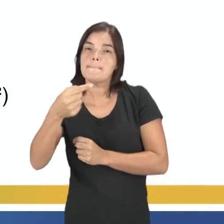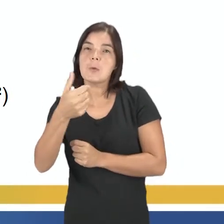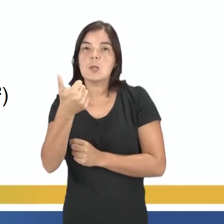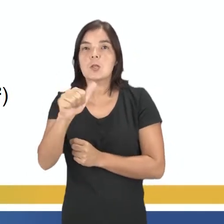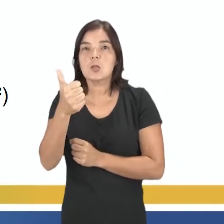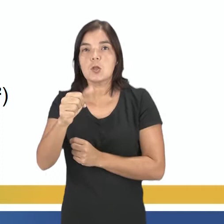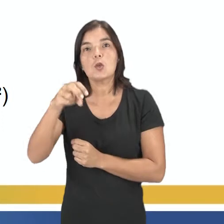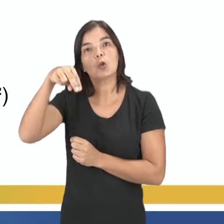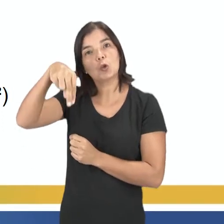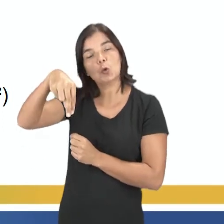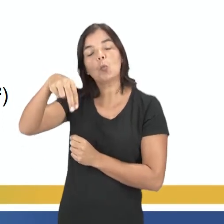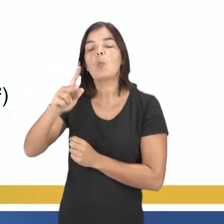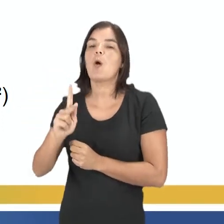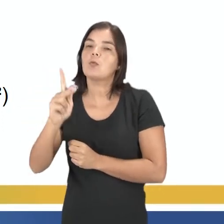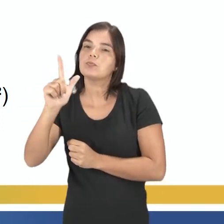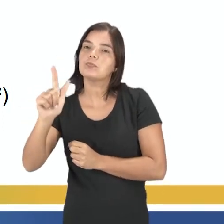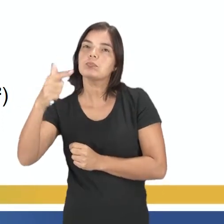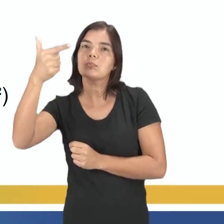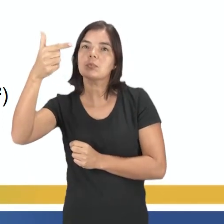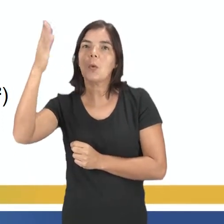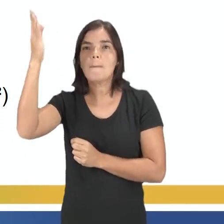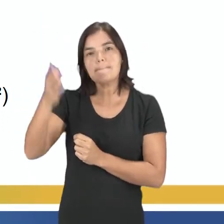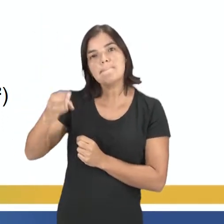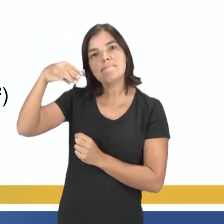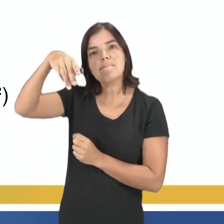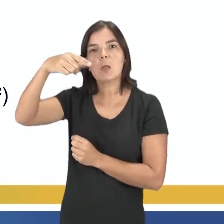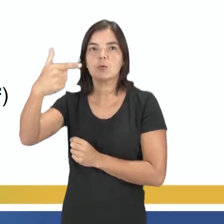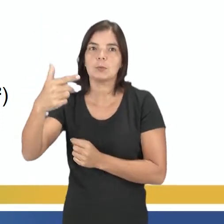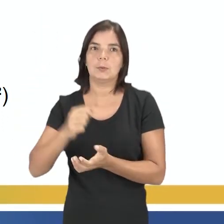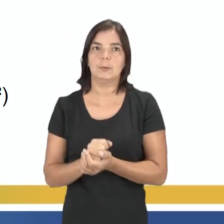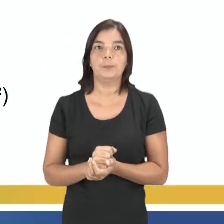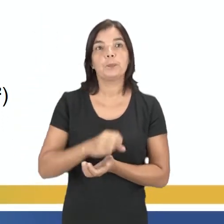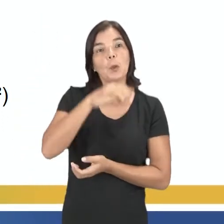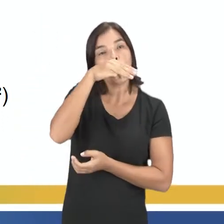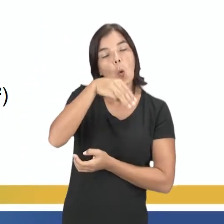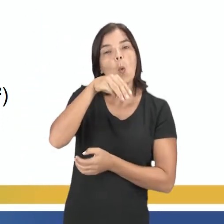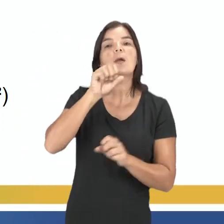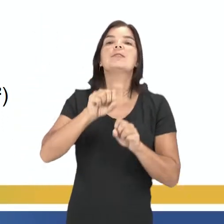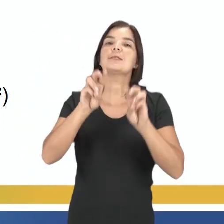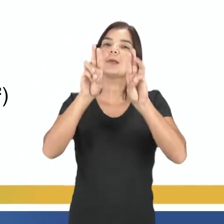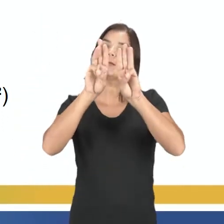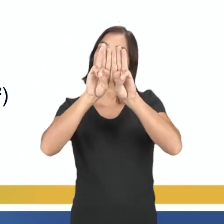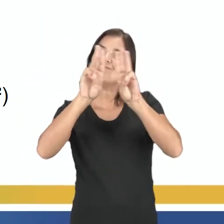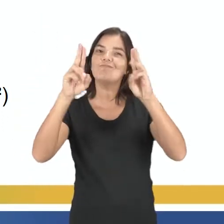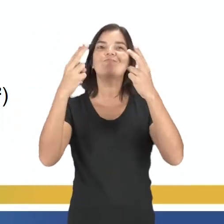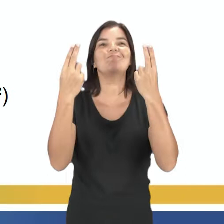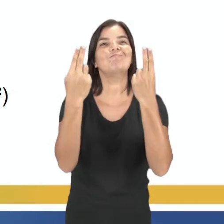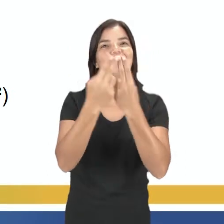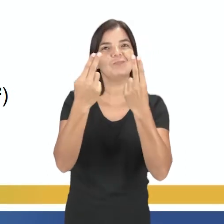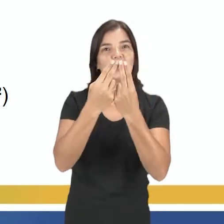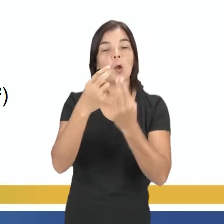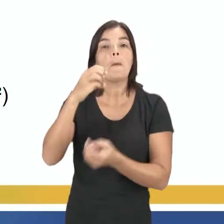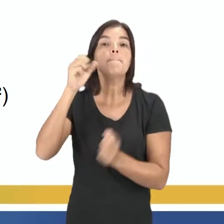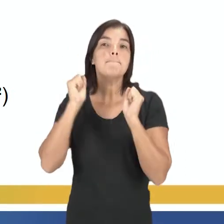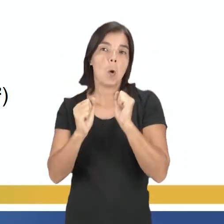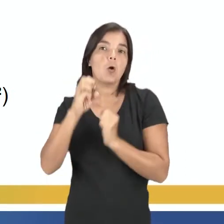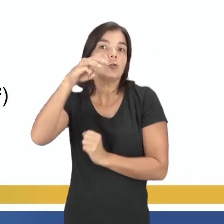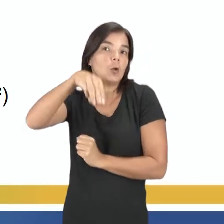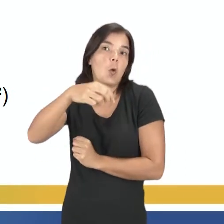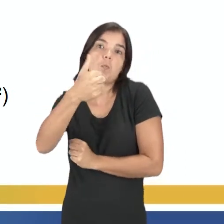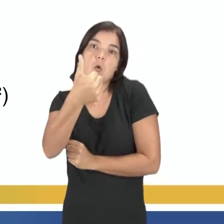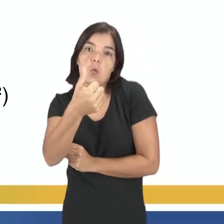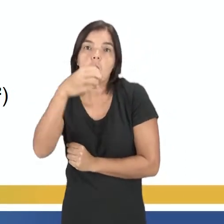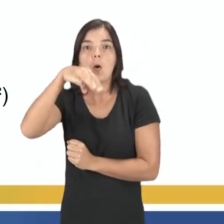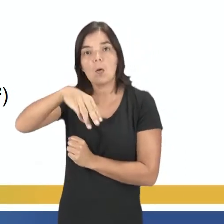11 Newton vezes quilograma ao quadrado por metro quadrado. O M é massa e você pode ter M1 e M2 se houver